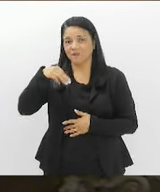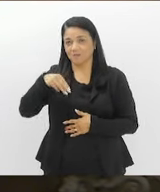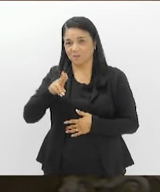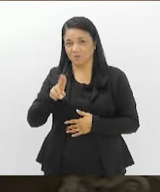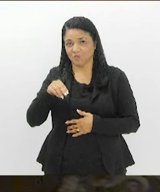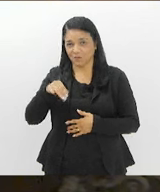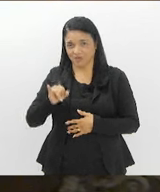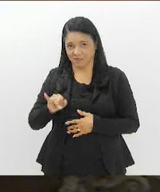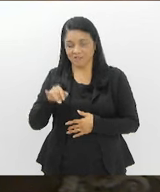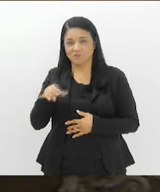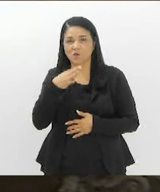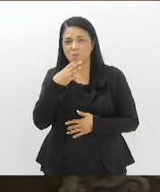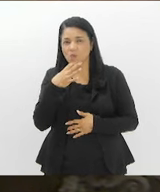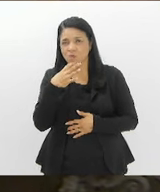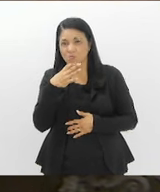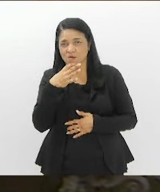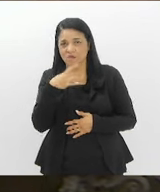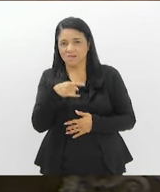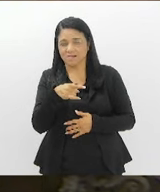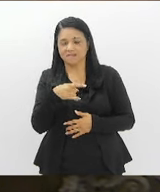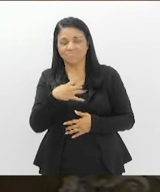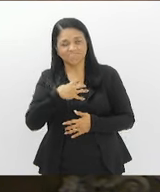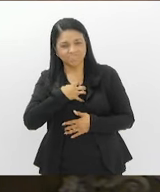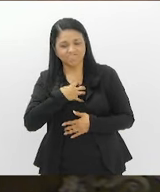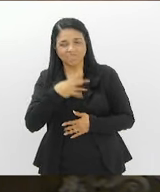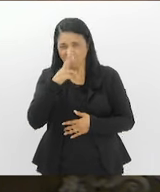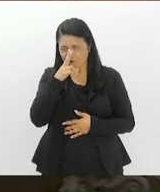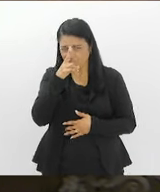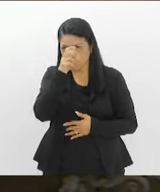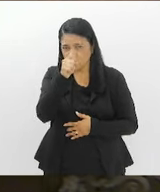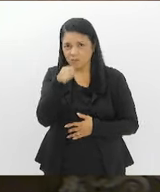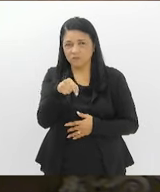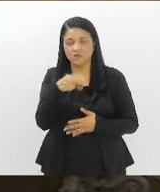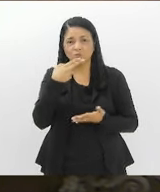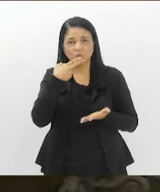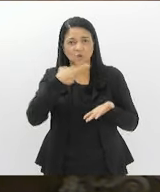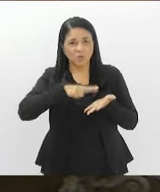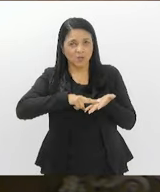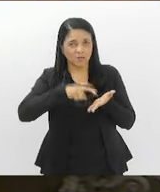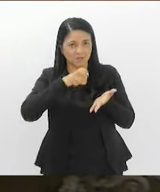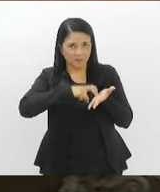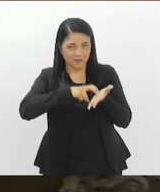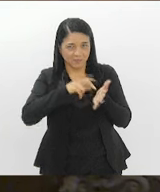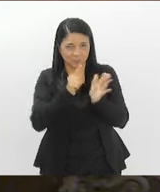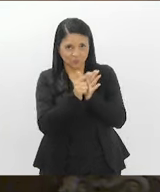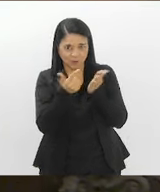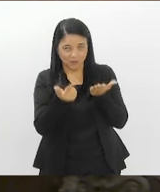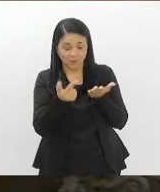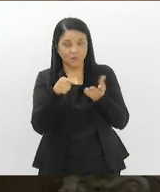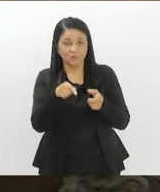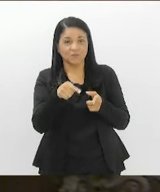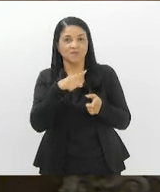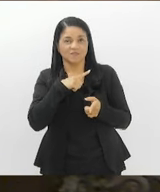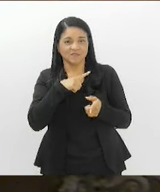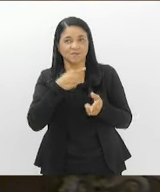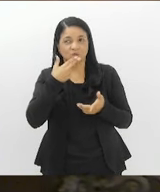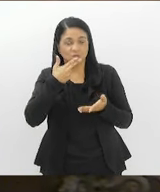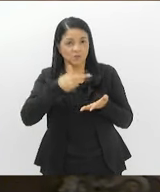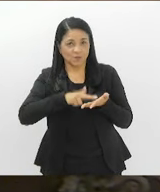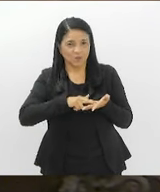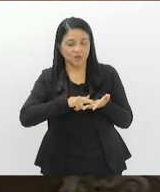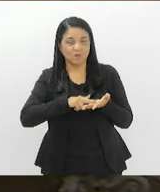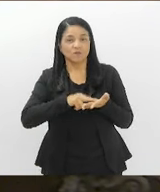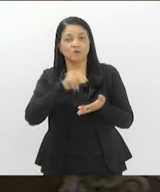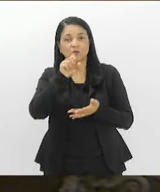que conhece e sente a força do Correio da Manhã, porque nós temos lá o Correio Sul-Fluminense, em